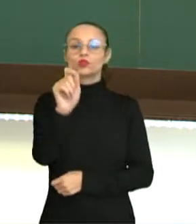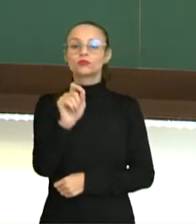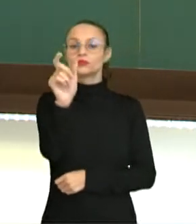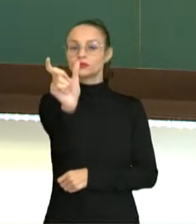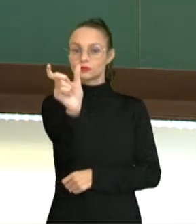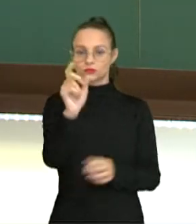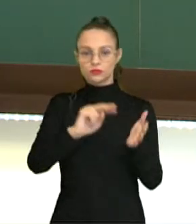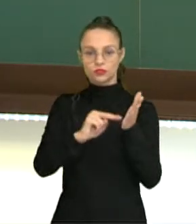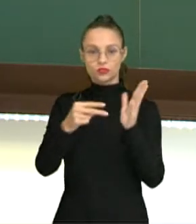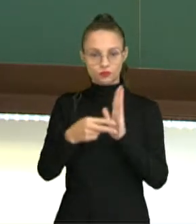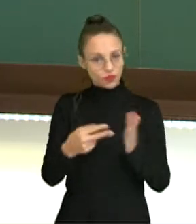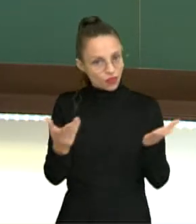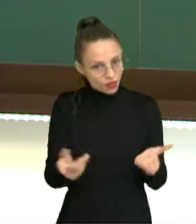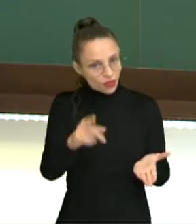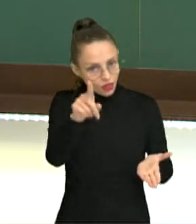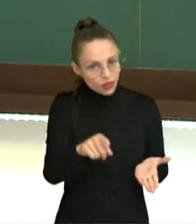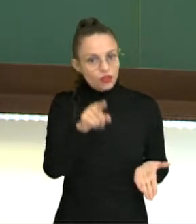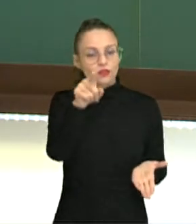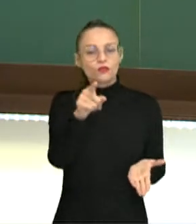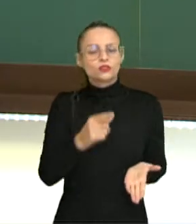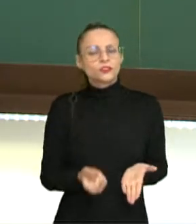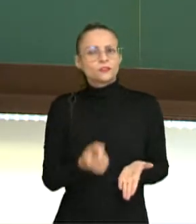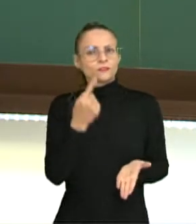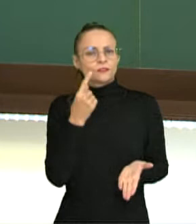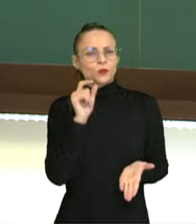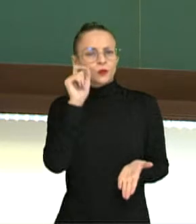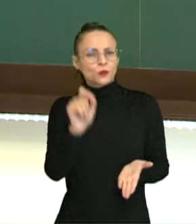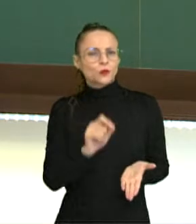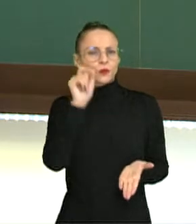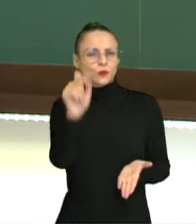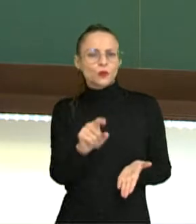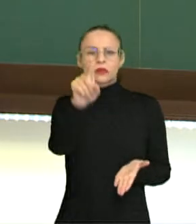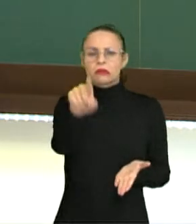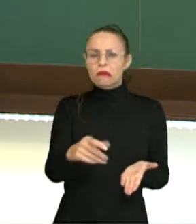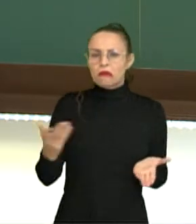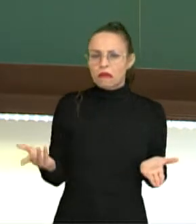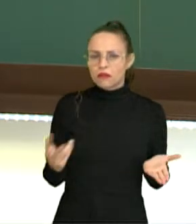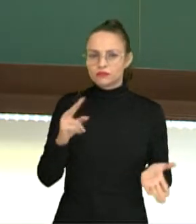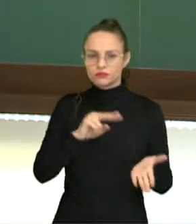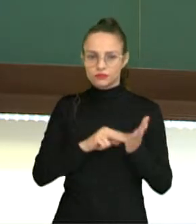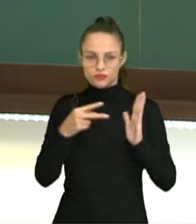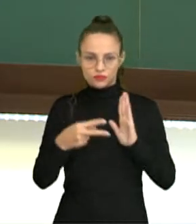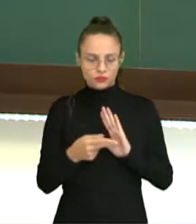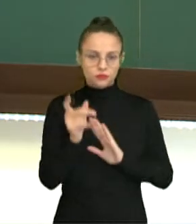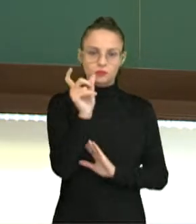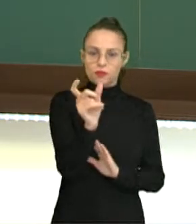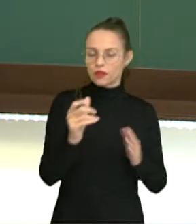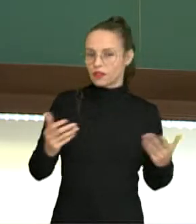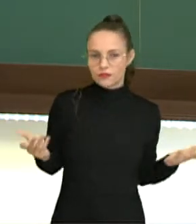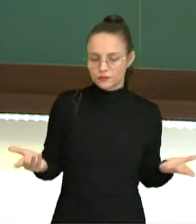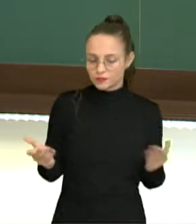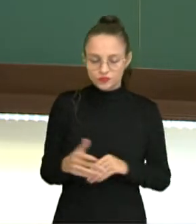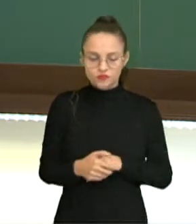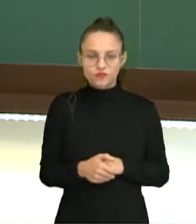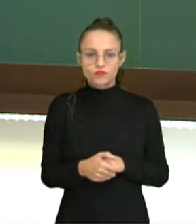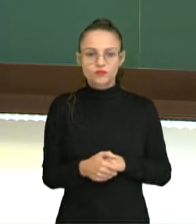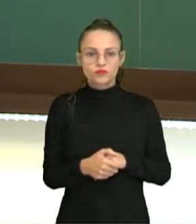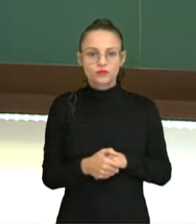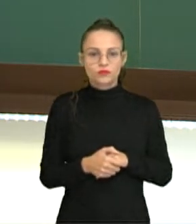significado. Você fica especulando, mas o que será que significa? Qual é o significado